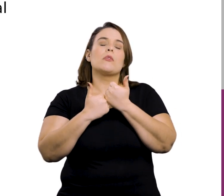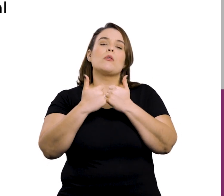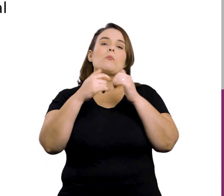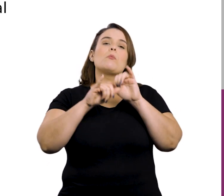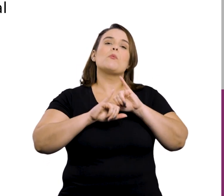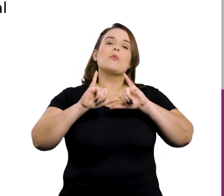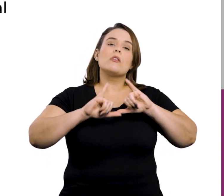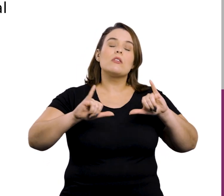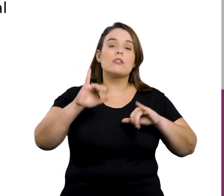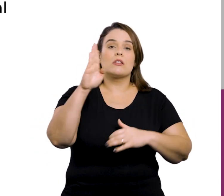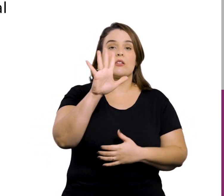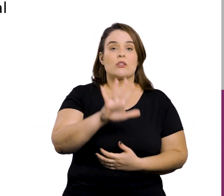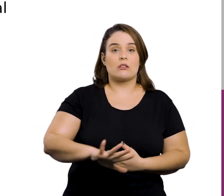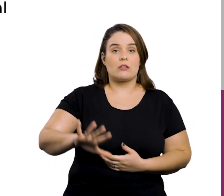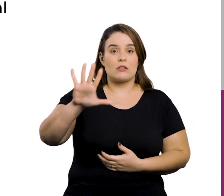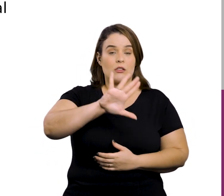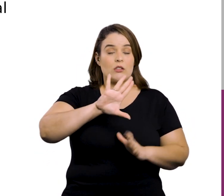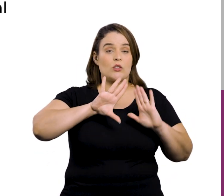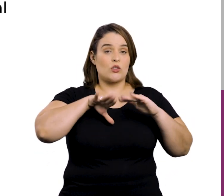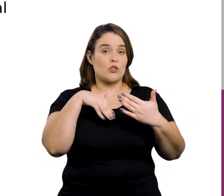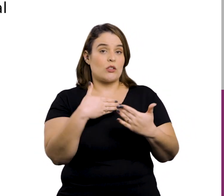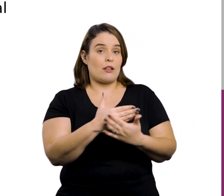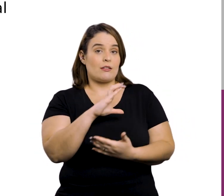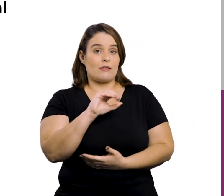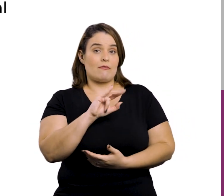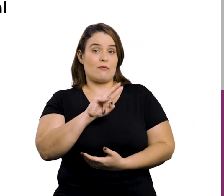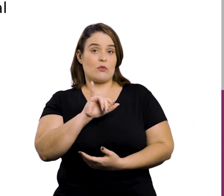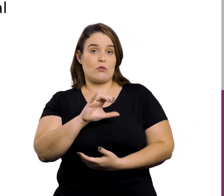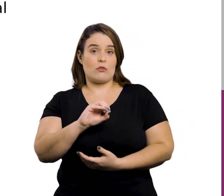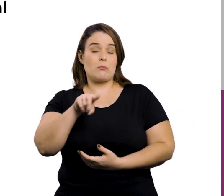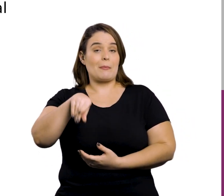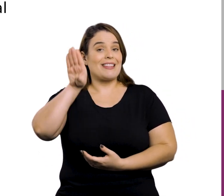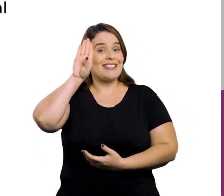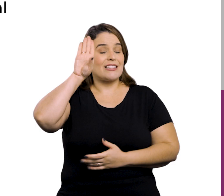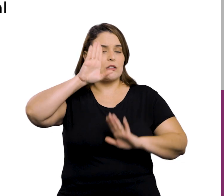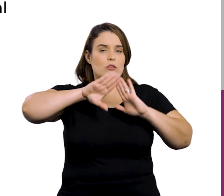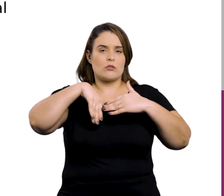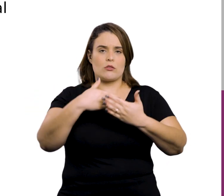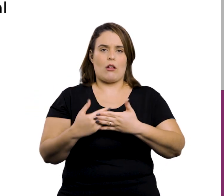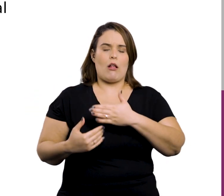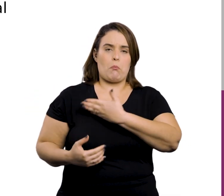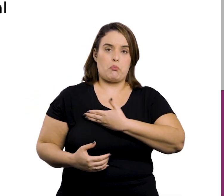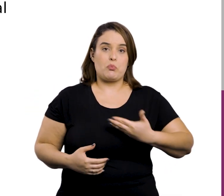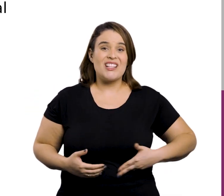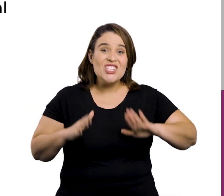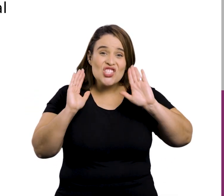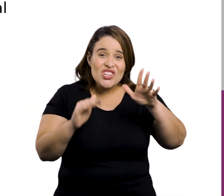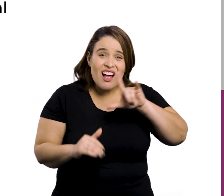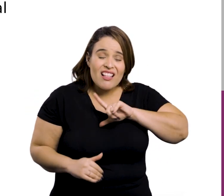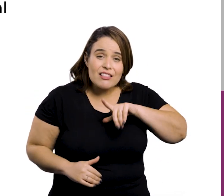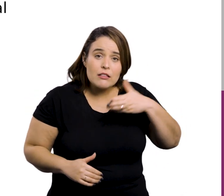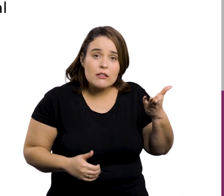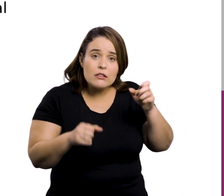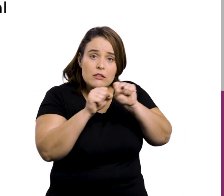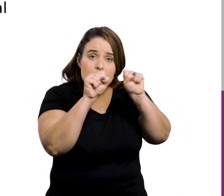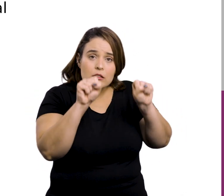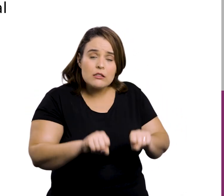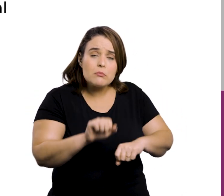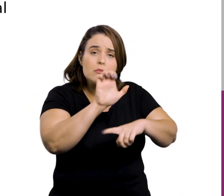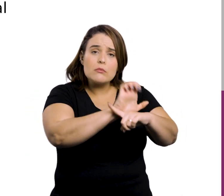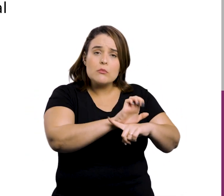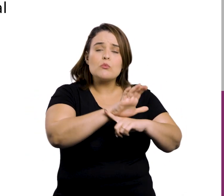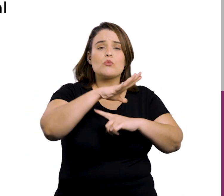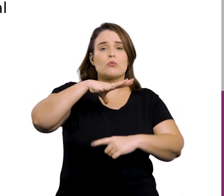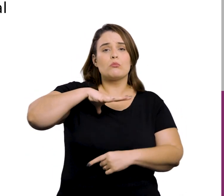das Escolas Cívico-Militares, que é uma forma de militarizar as escolas civis públicas já existentes dos